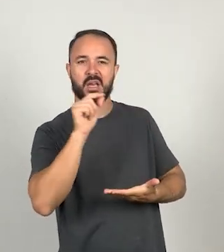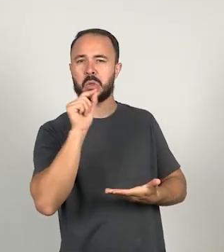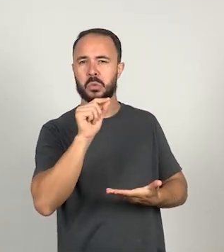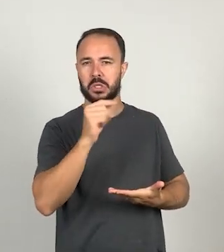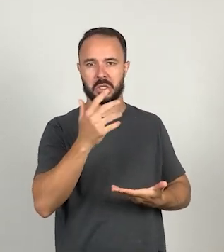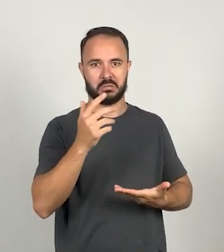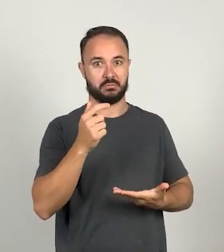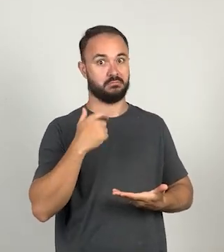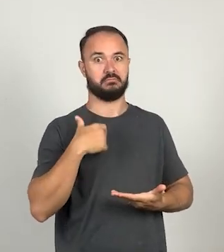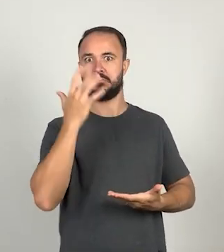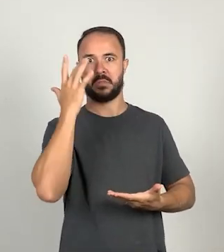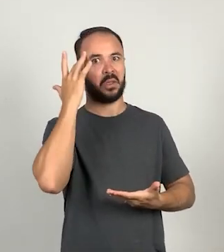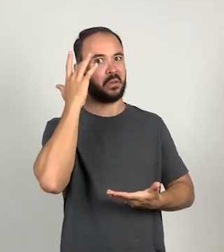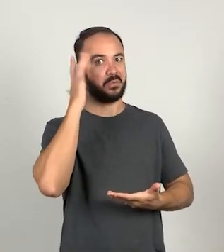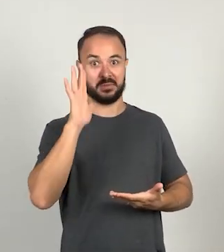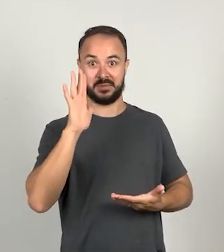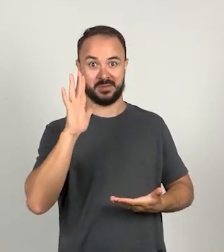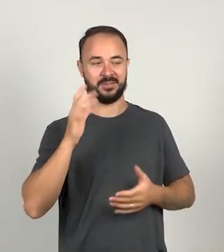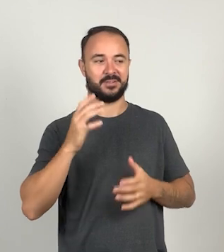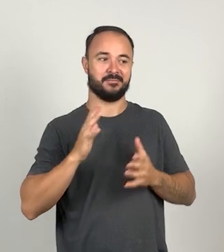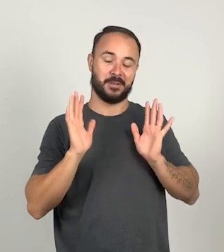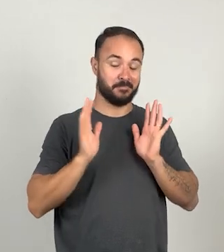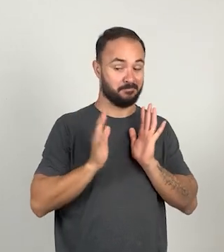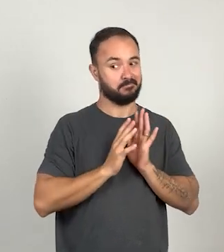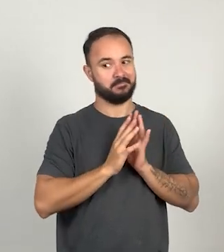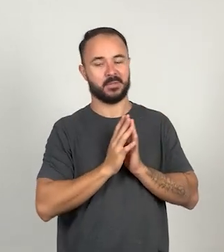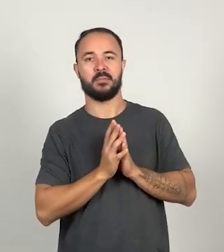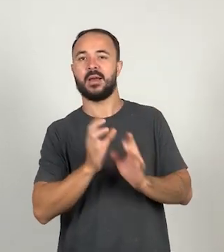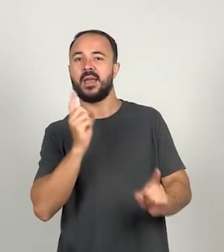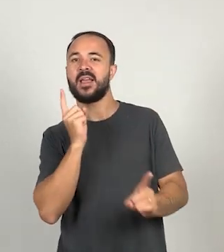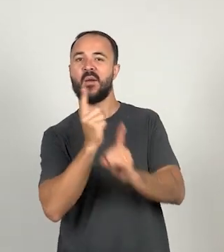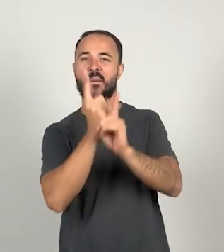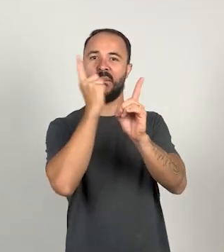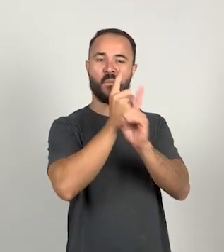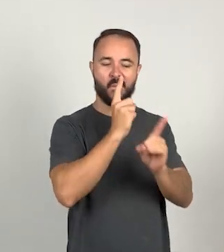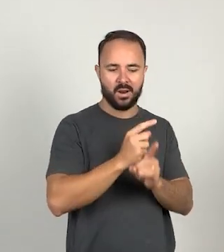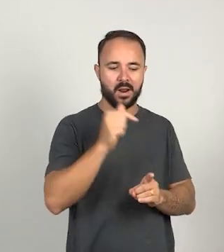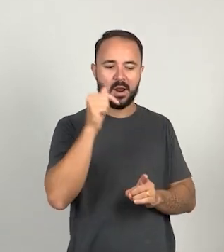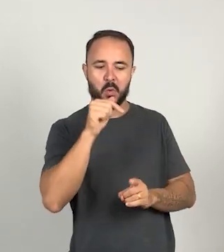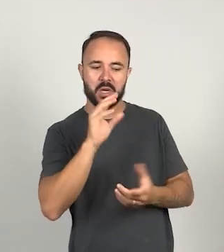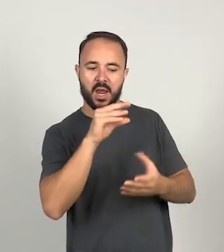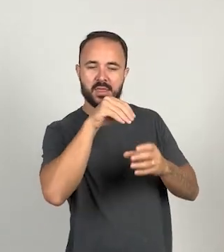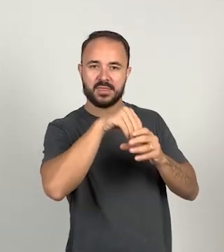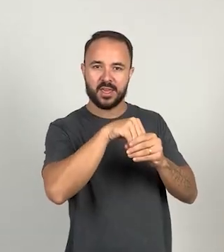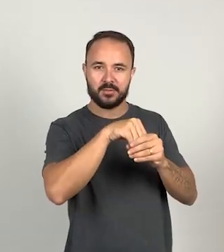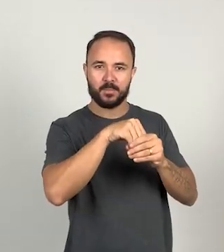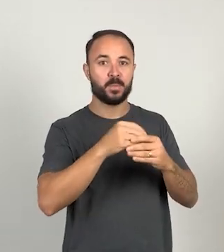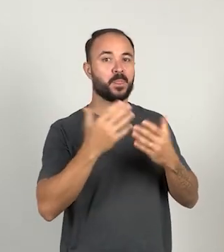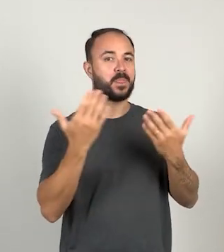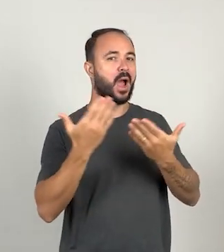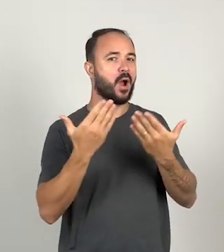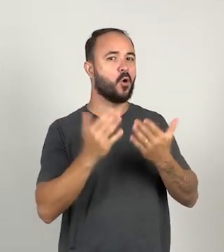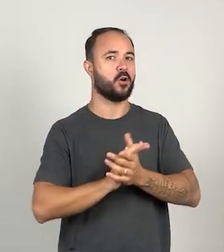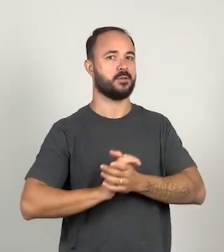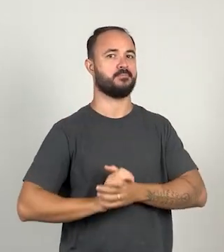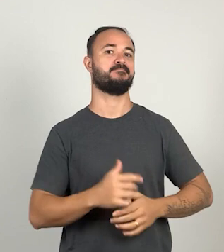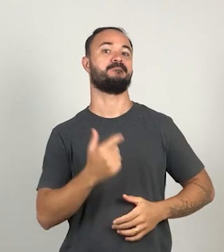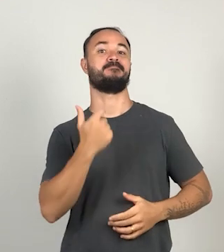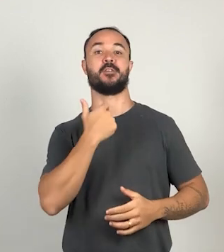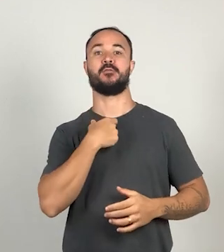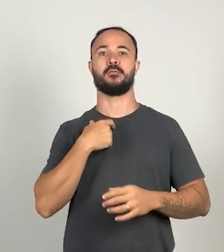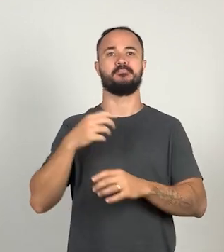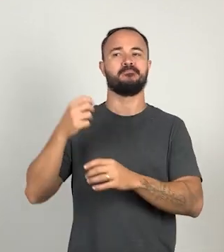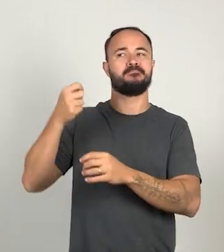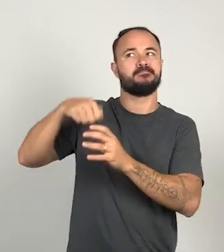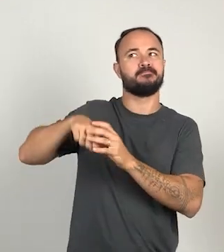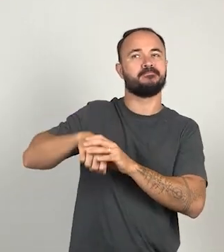dentro? Eu não sei não. Para descobrir o que pode ter aqui dentro, agora eu vou colocar a minha